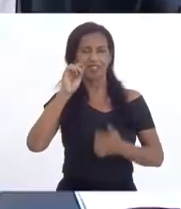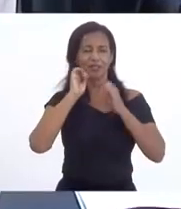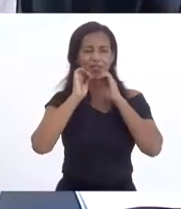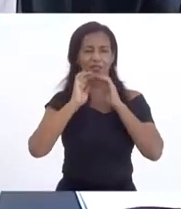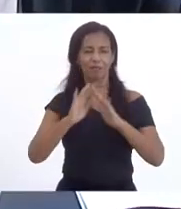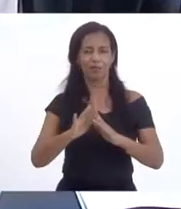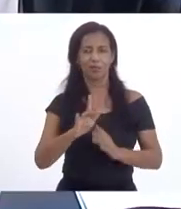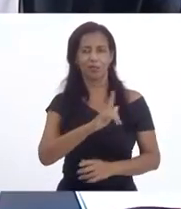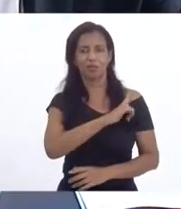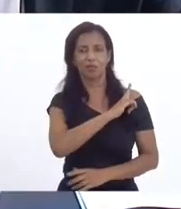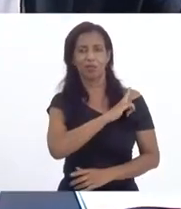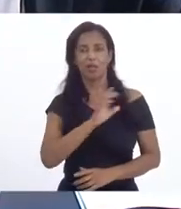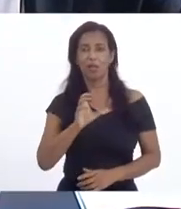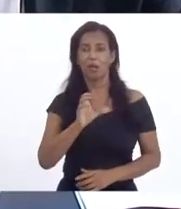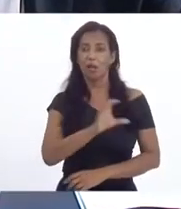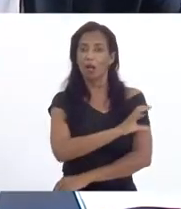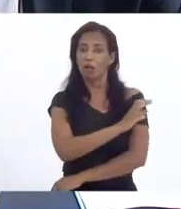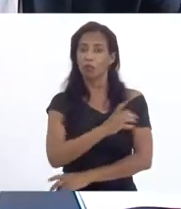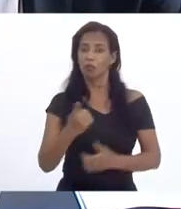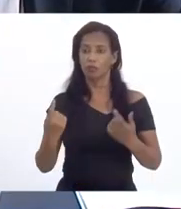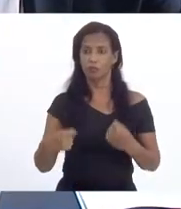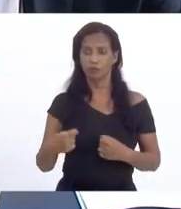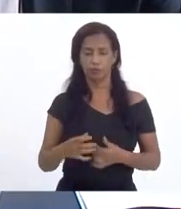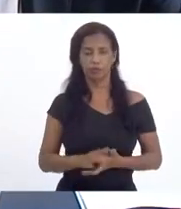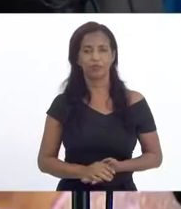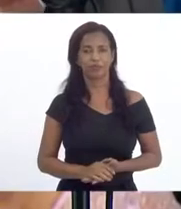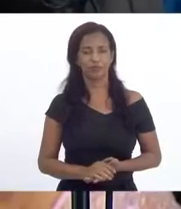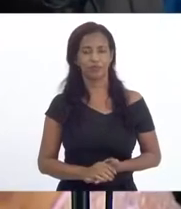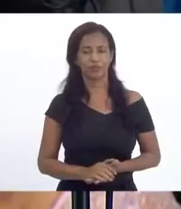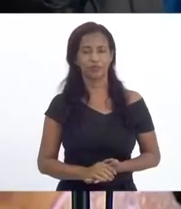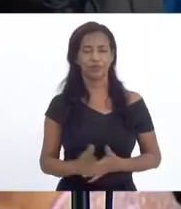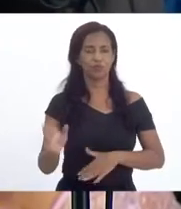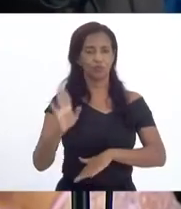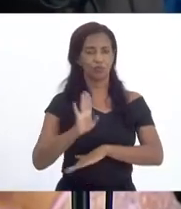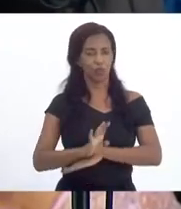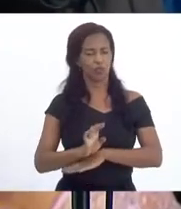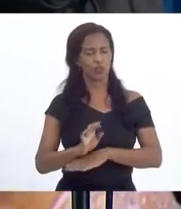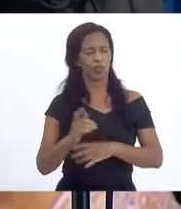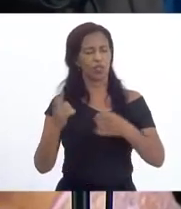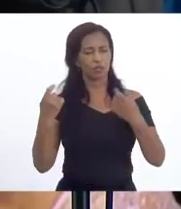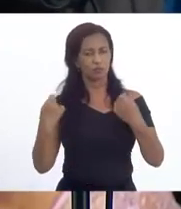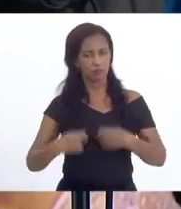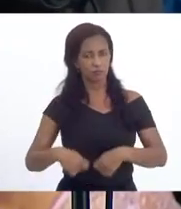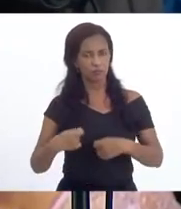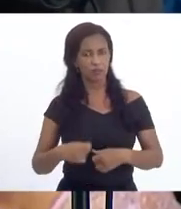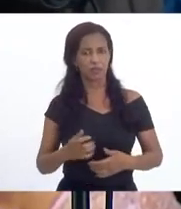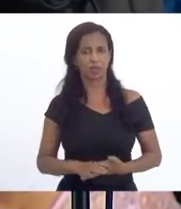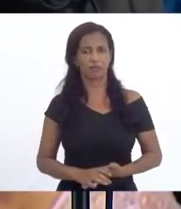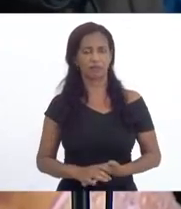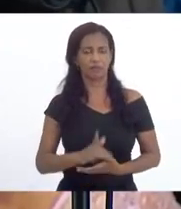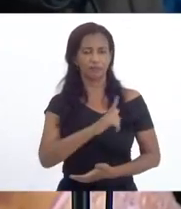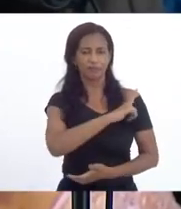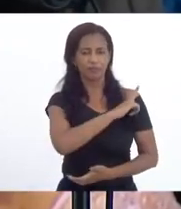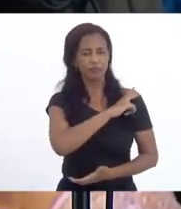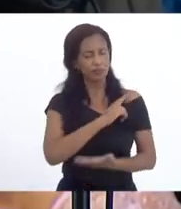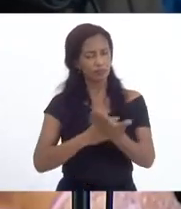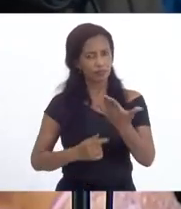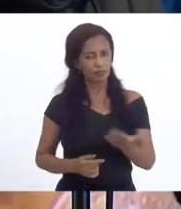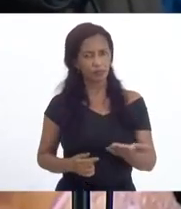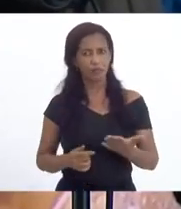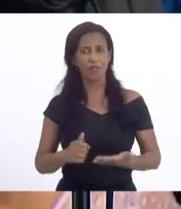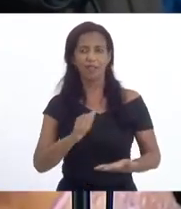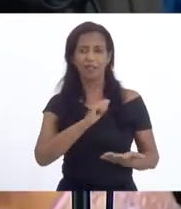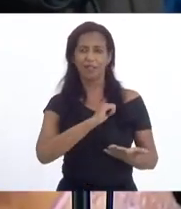Nessa gestão, Campos precisa disso. O estado do Rio de Janeiro precisa de gestões assim. E o